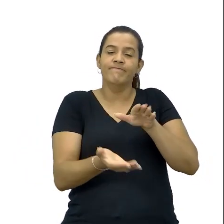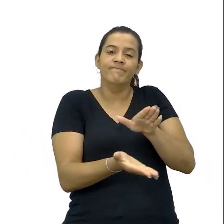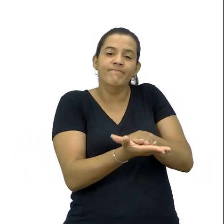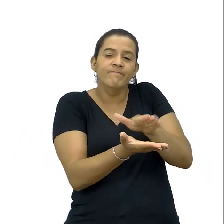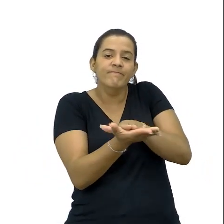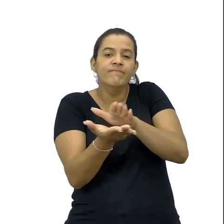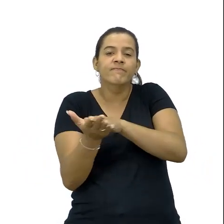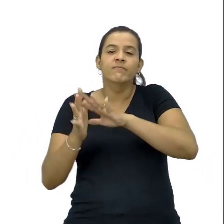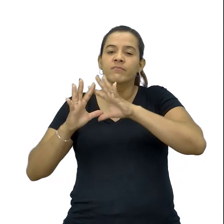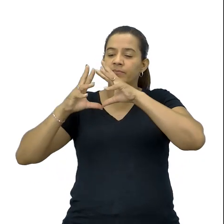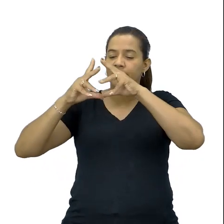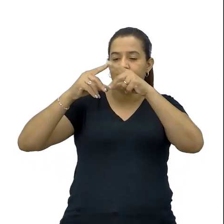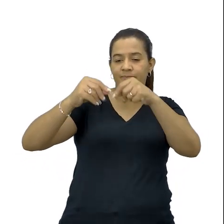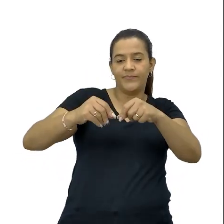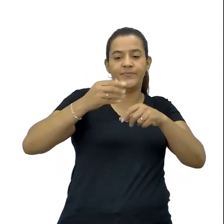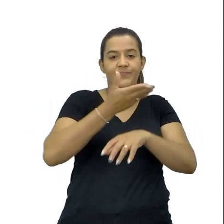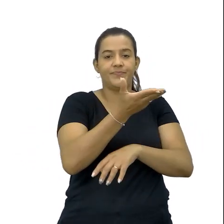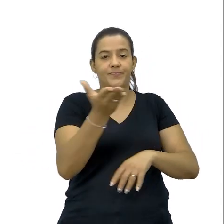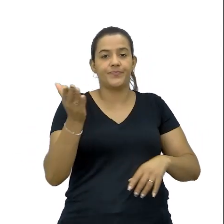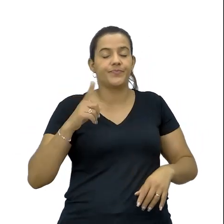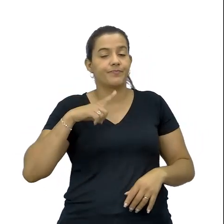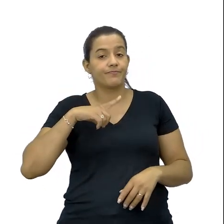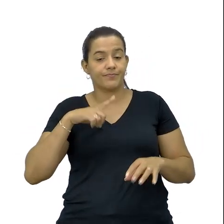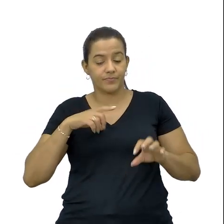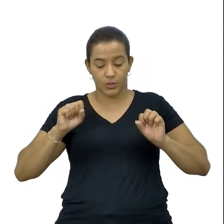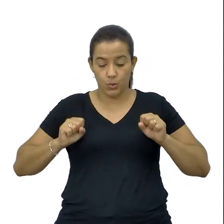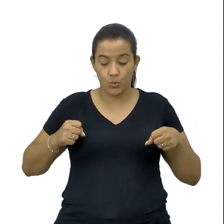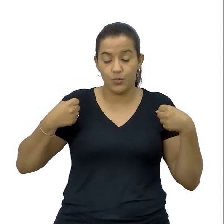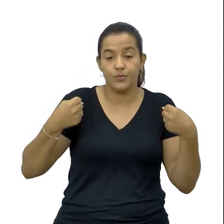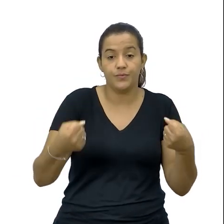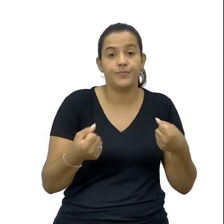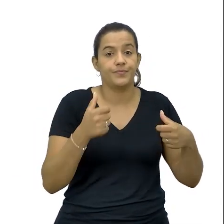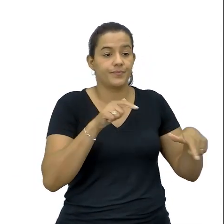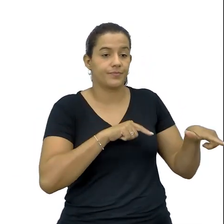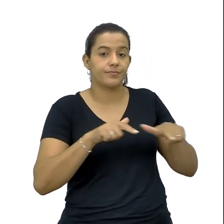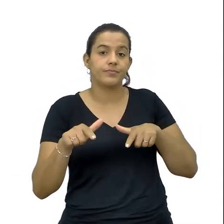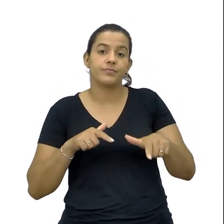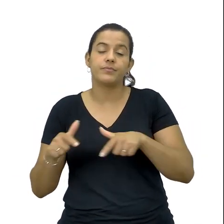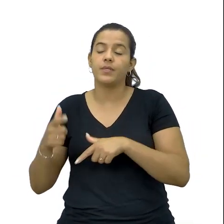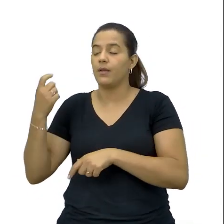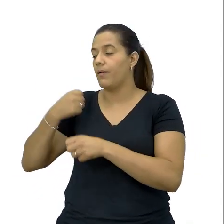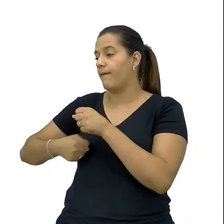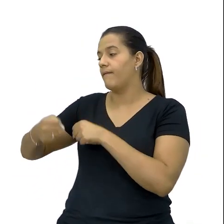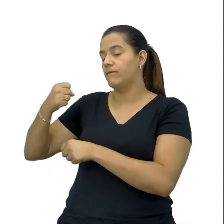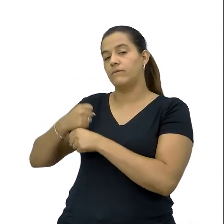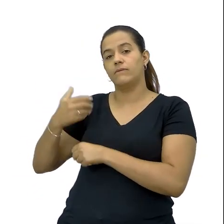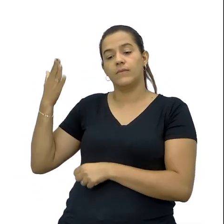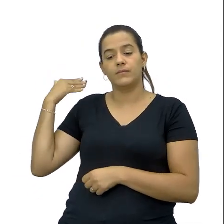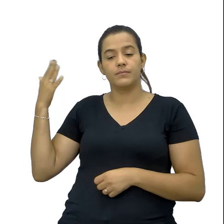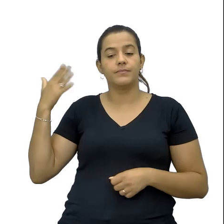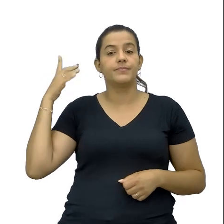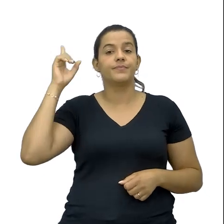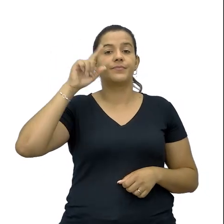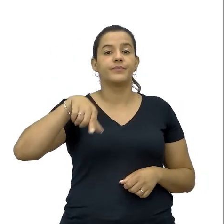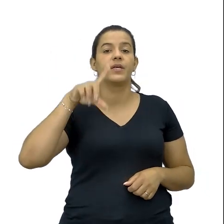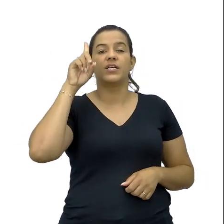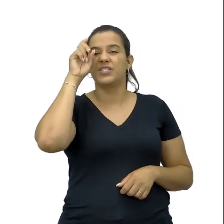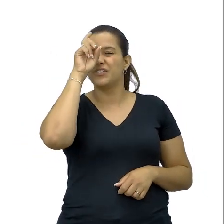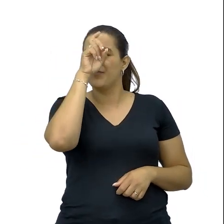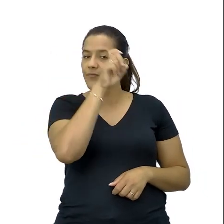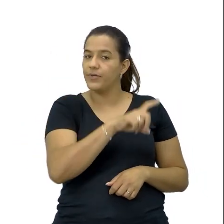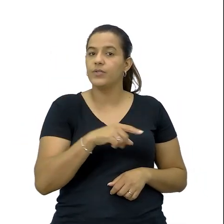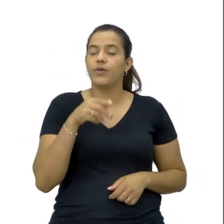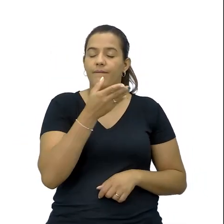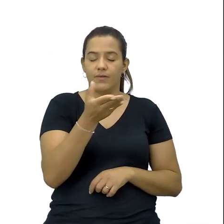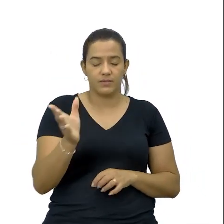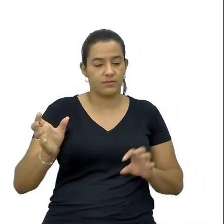parabenizar todos vocês, professores, pelo trabalho árduo que vocês fizeram o ano passado, né? O quanto vocês todos se debruçaram